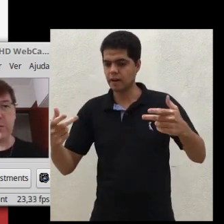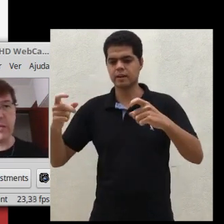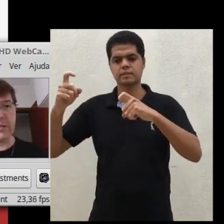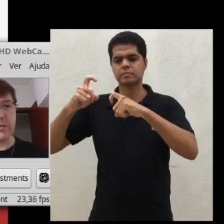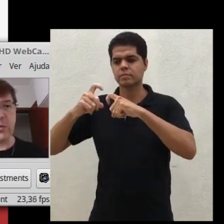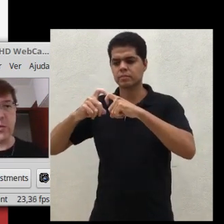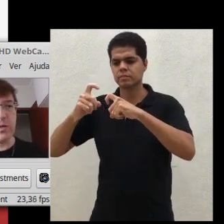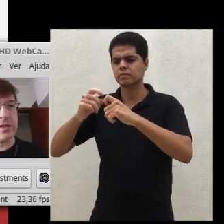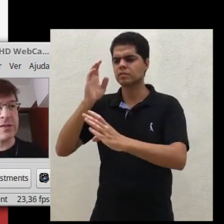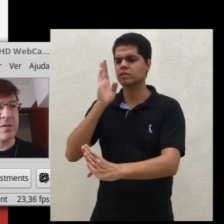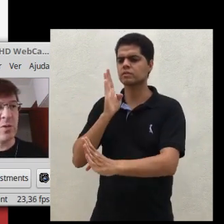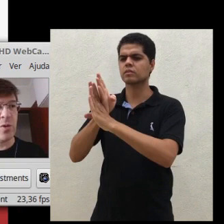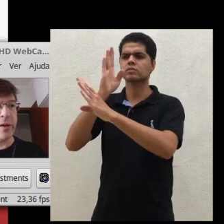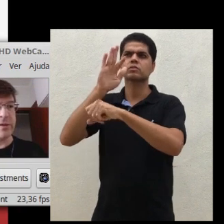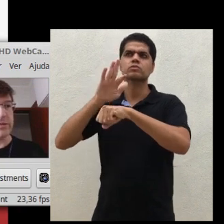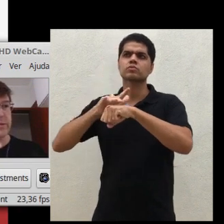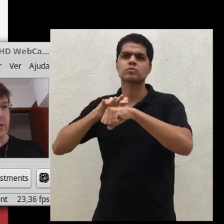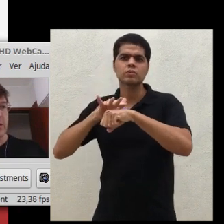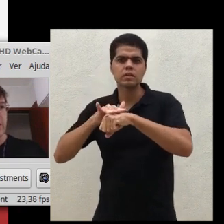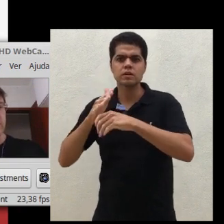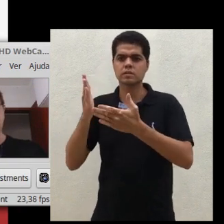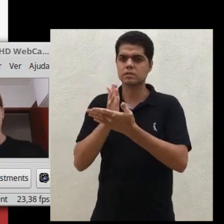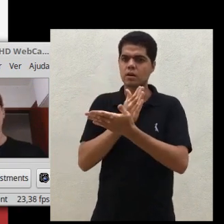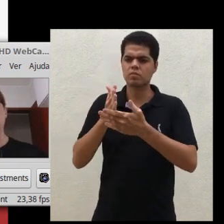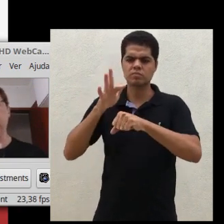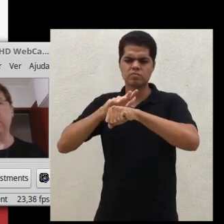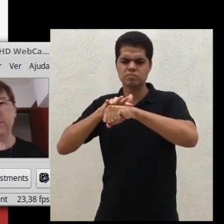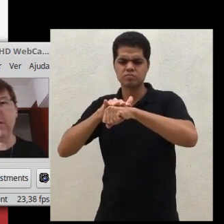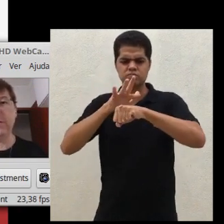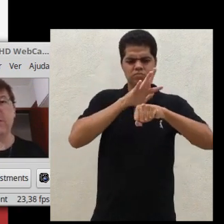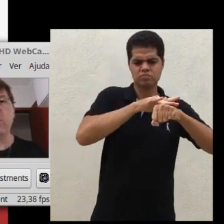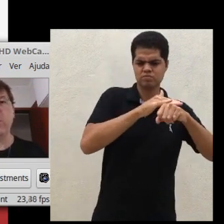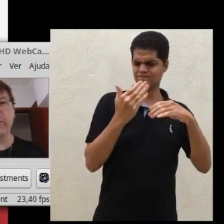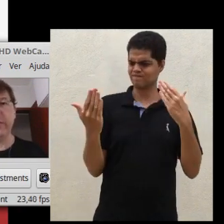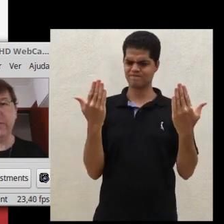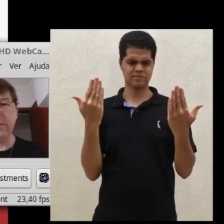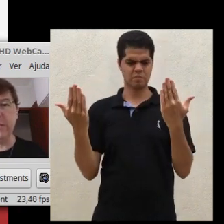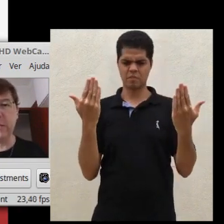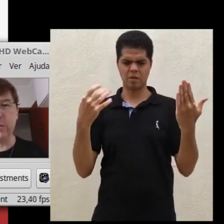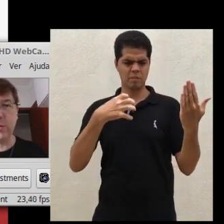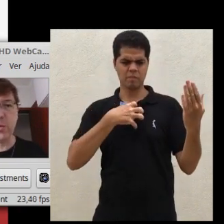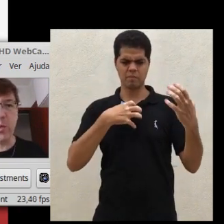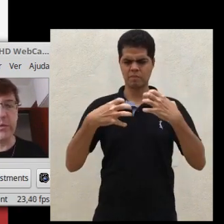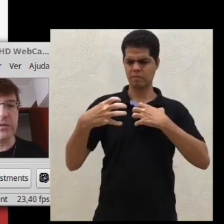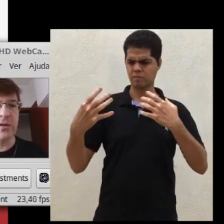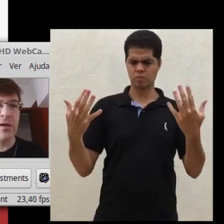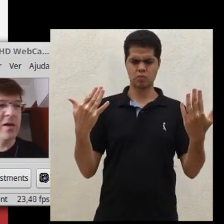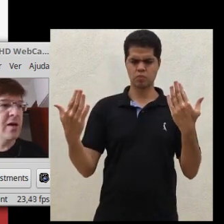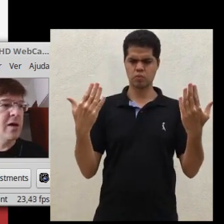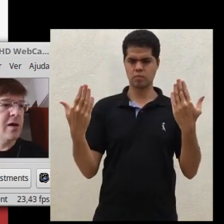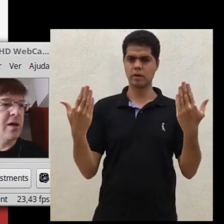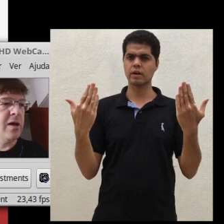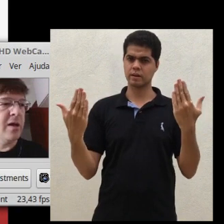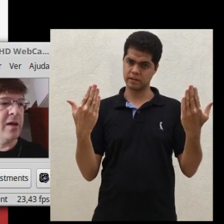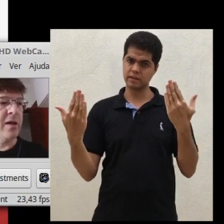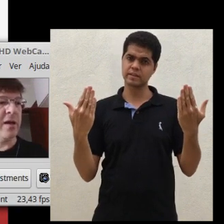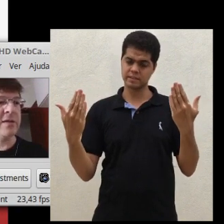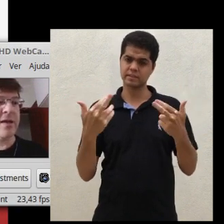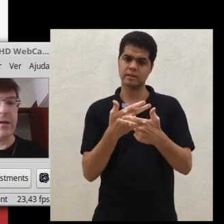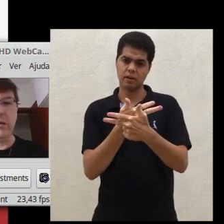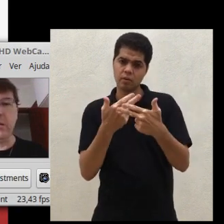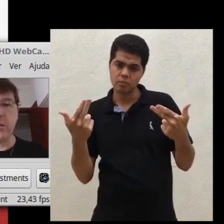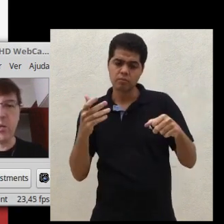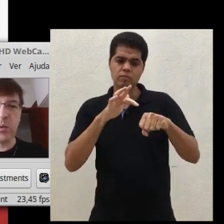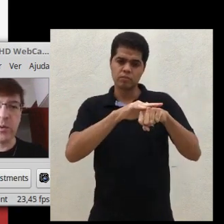área de elucidação e de detecção de doenças. Às vezes você tem doenças que elas são muito parecidas, os sintomas, né?